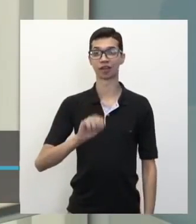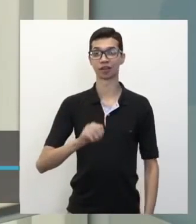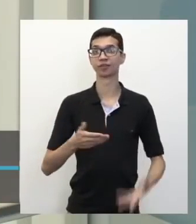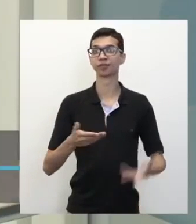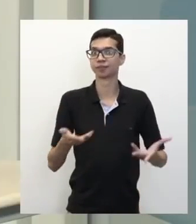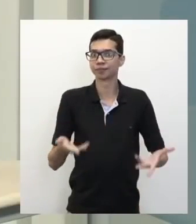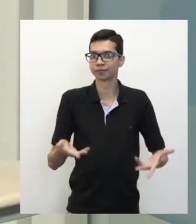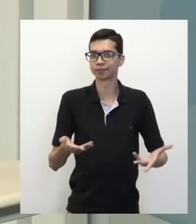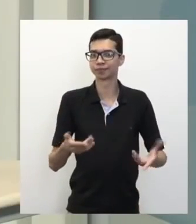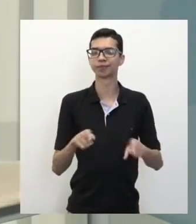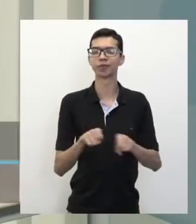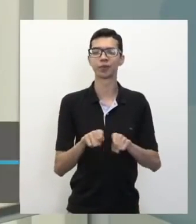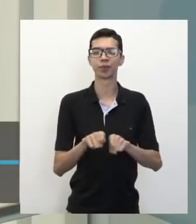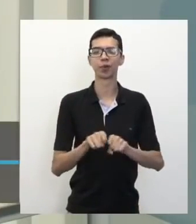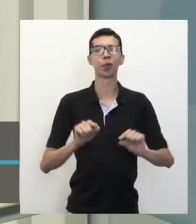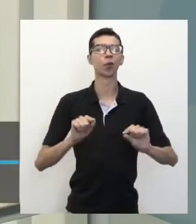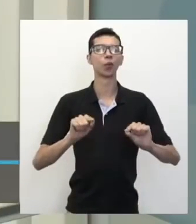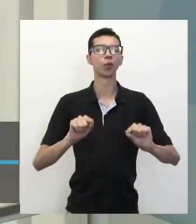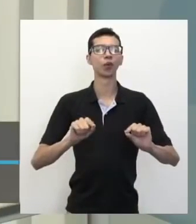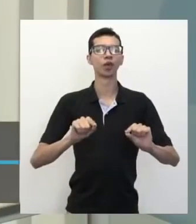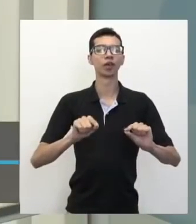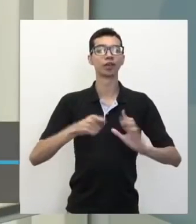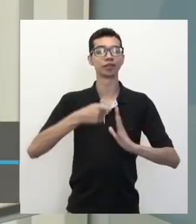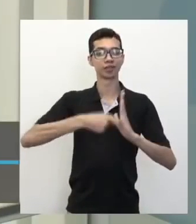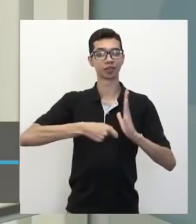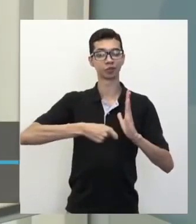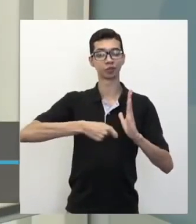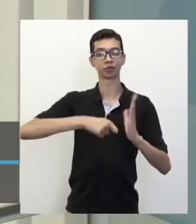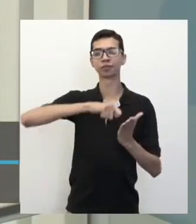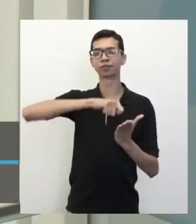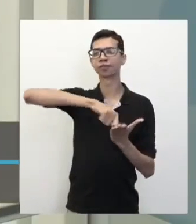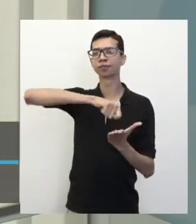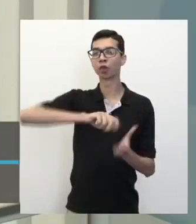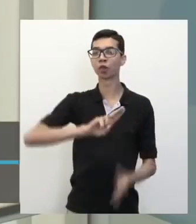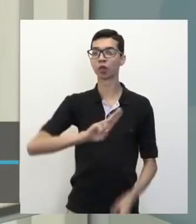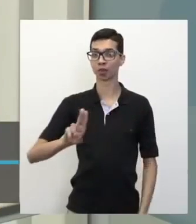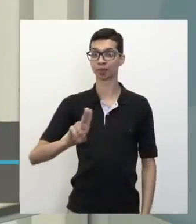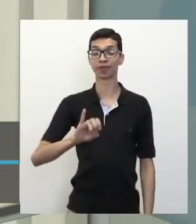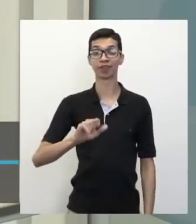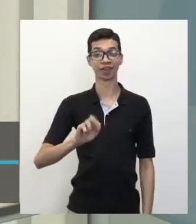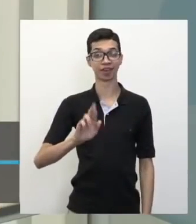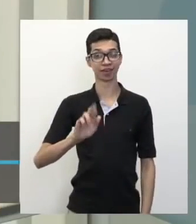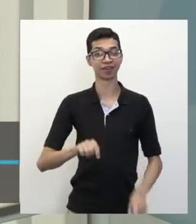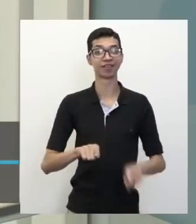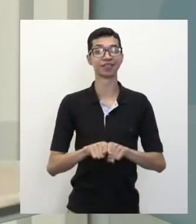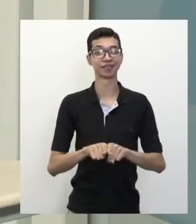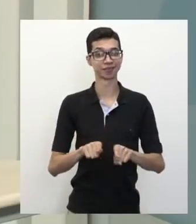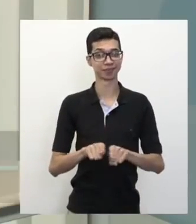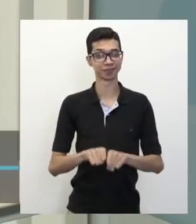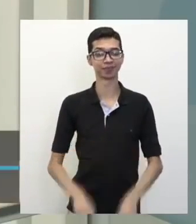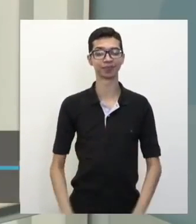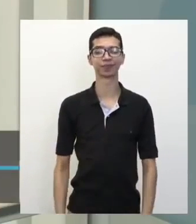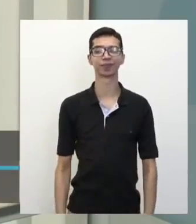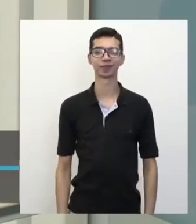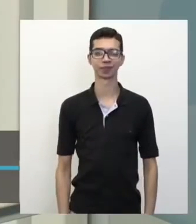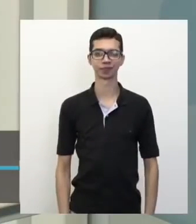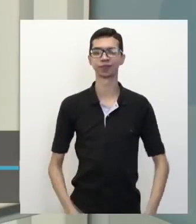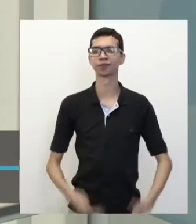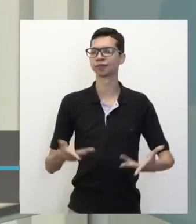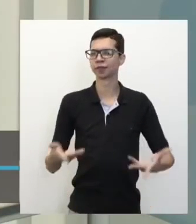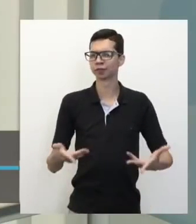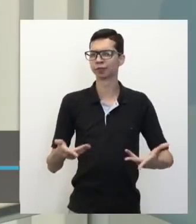aí, coincidentemente, quem escreveu o texto também se chama Yara. Não é? Foi a dona Yara. Então vamos,